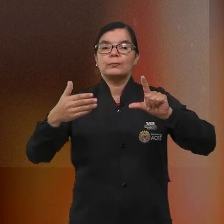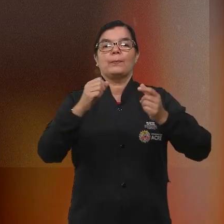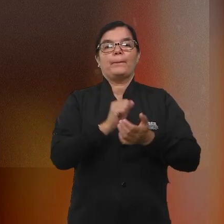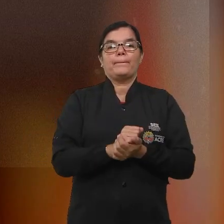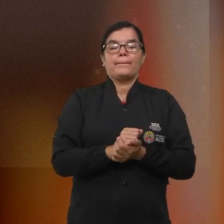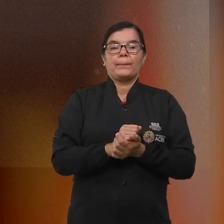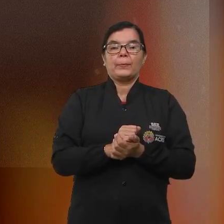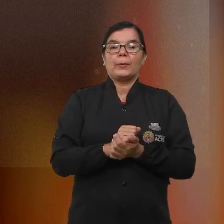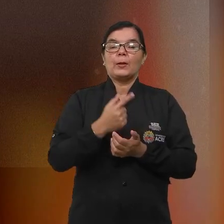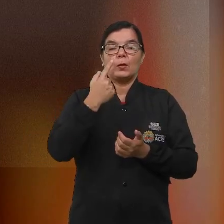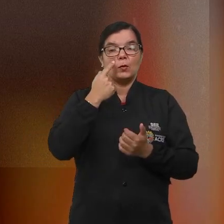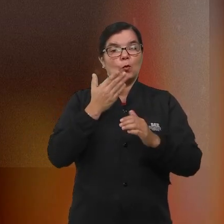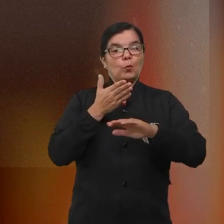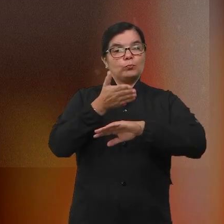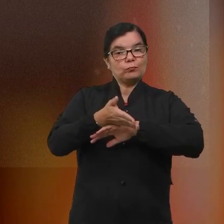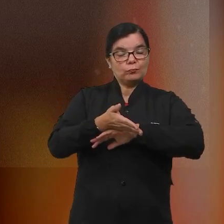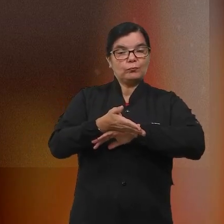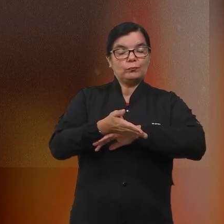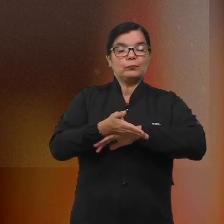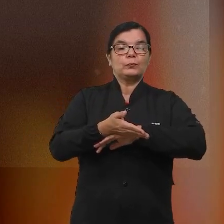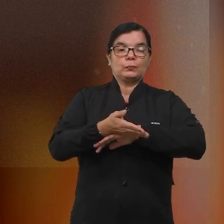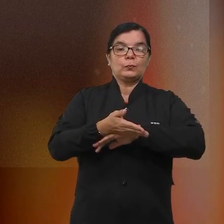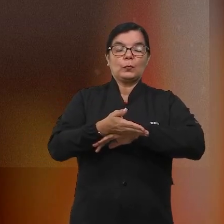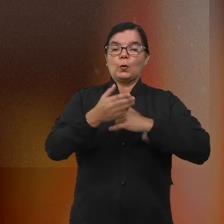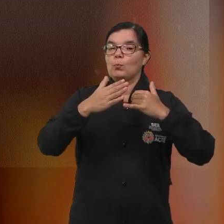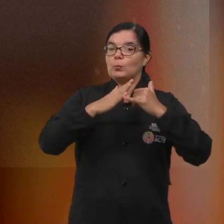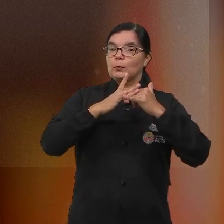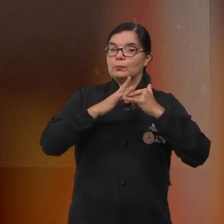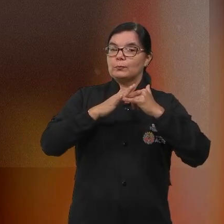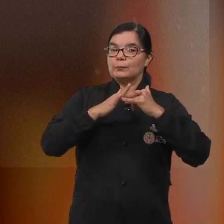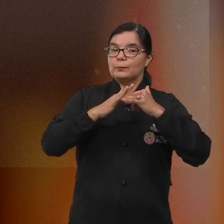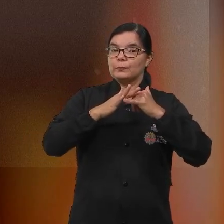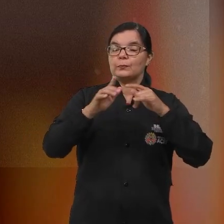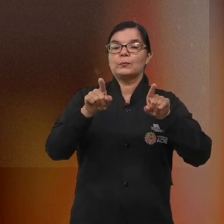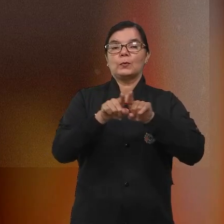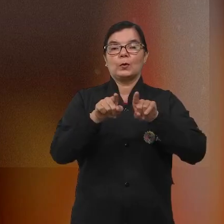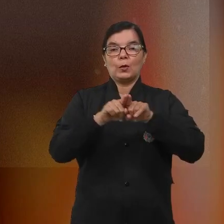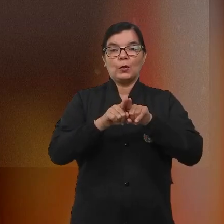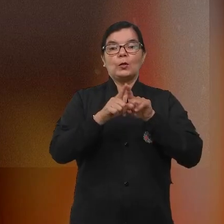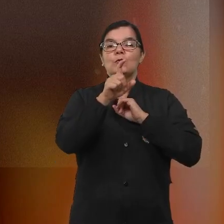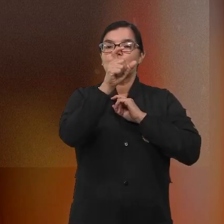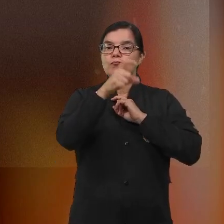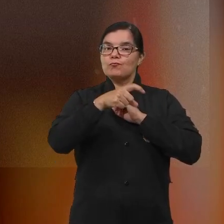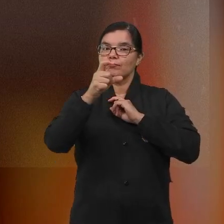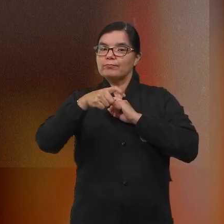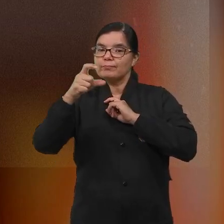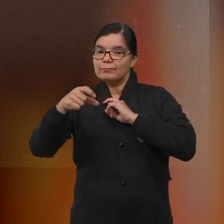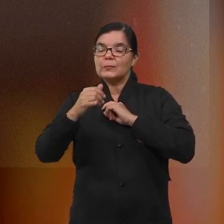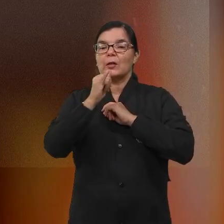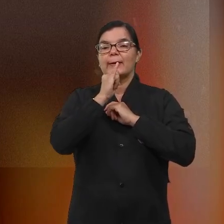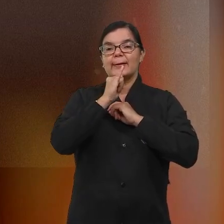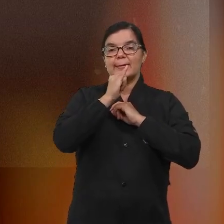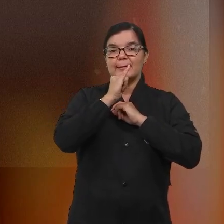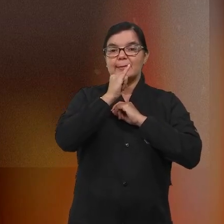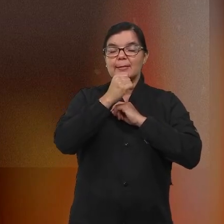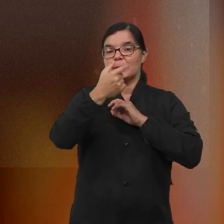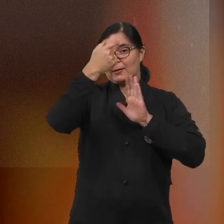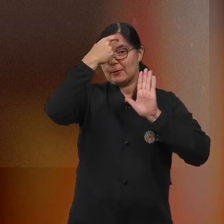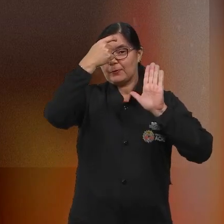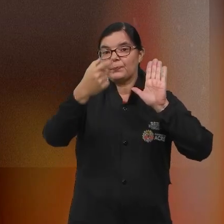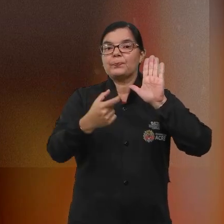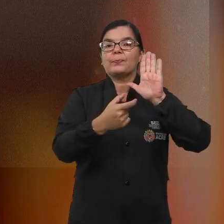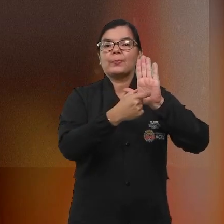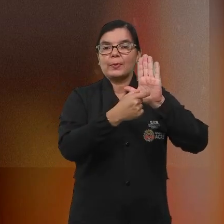depois aí eu acesso antes disso no YouTube, TikTok, são alguns exemplos, e a